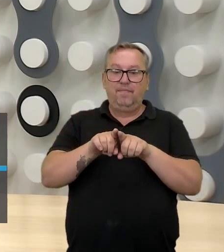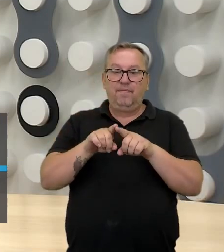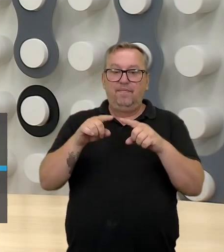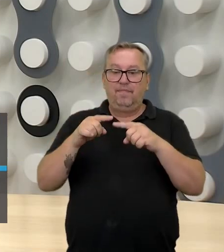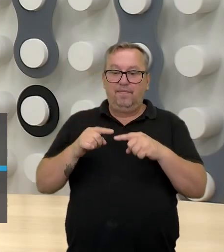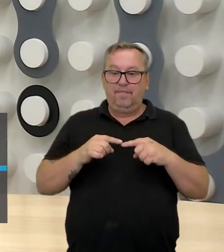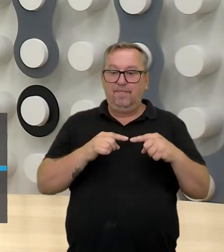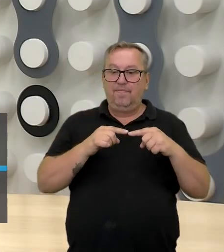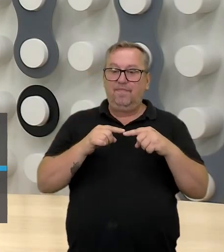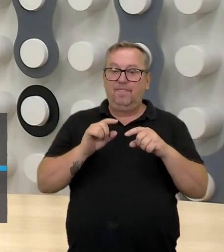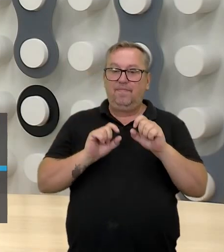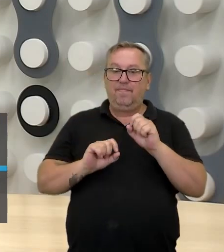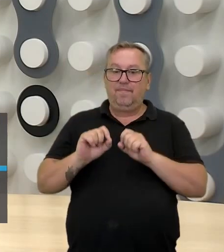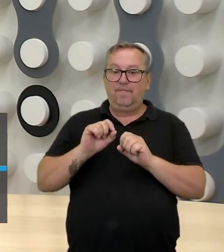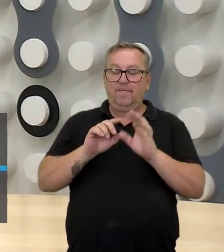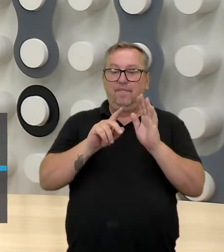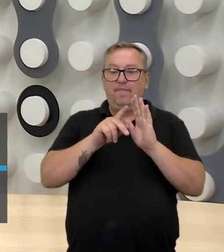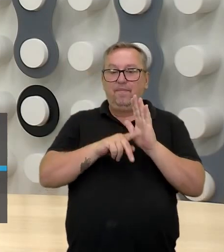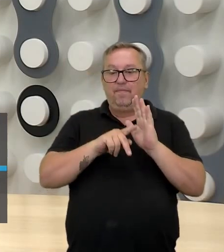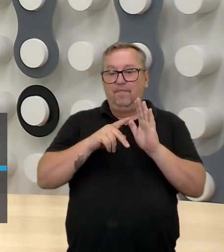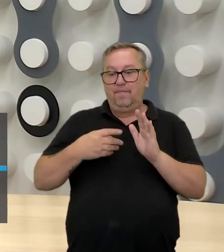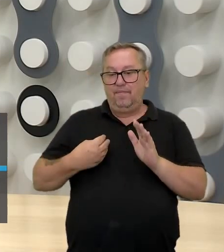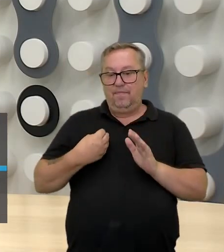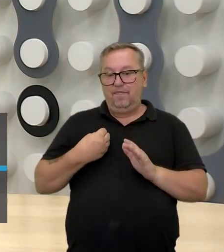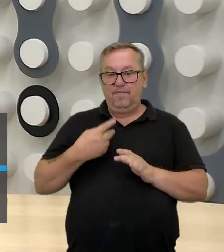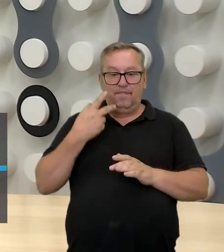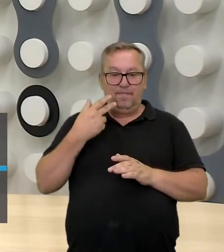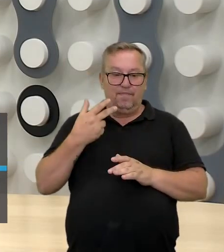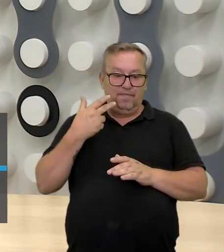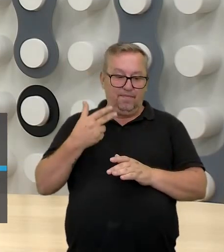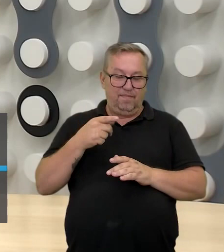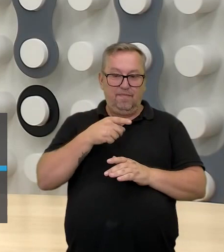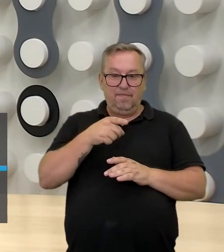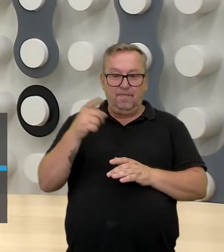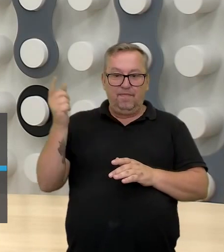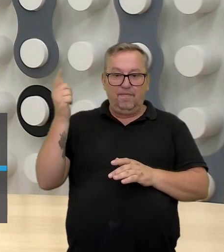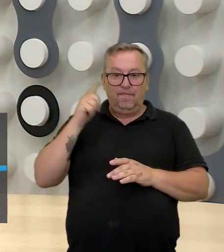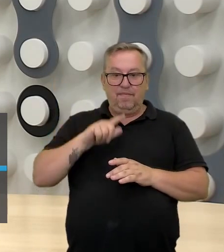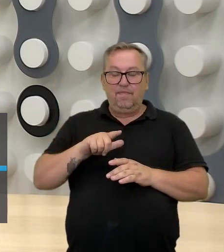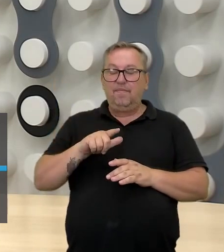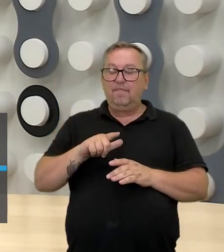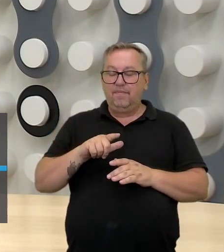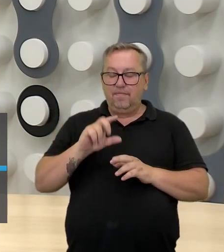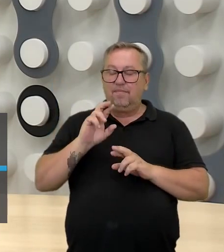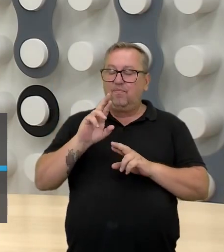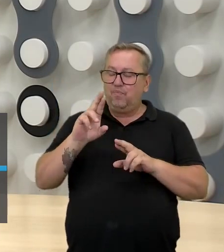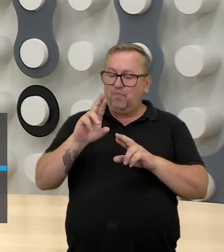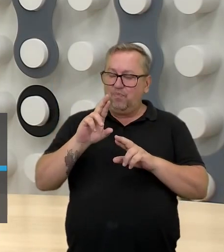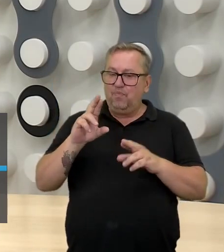associar ela com o seu projeto de vida, que naturalmente, né? A gente espera que seja muito